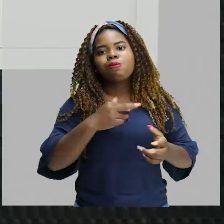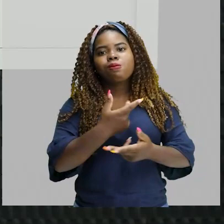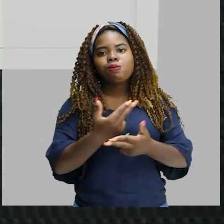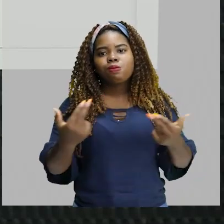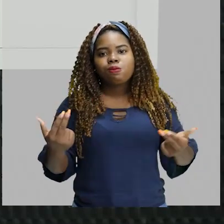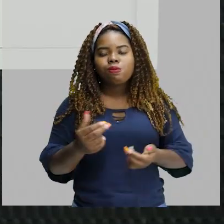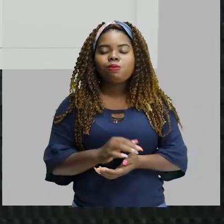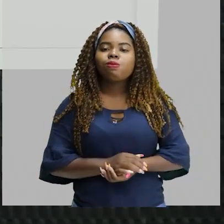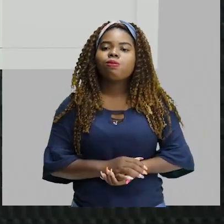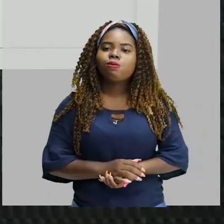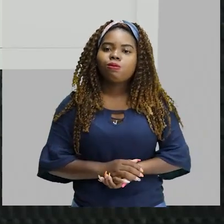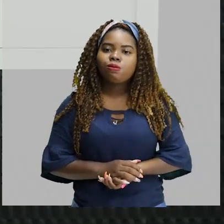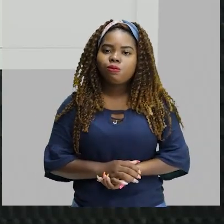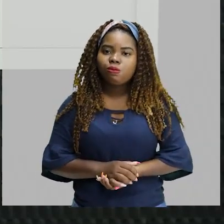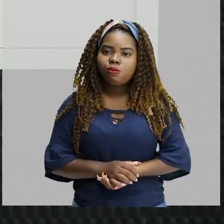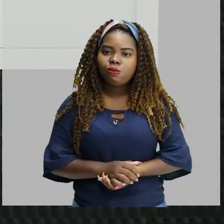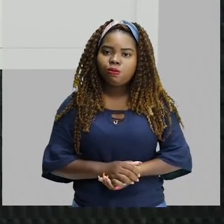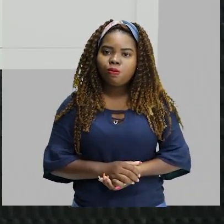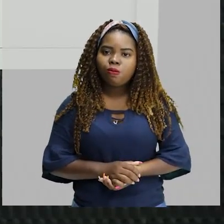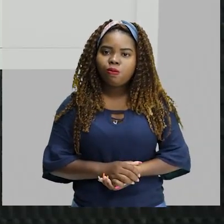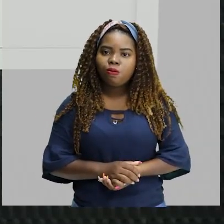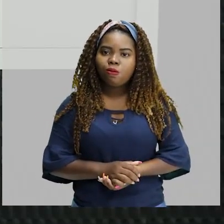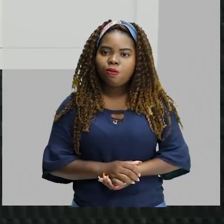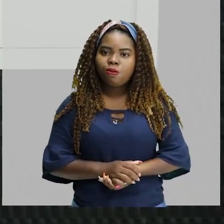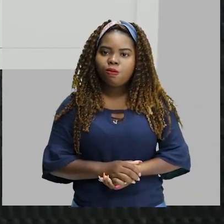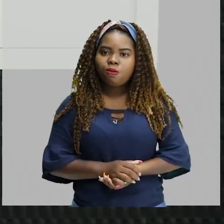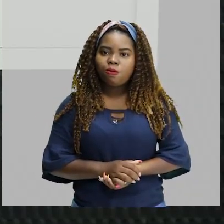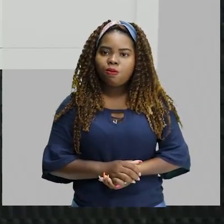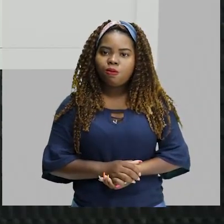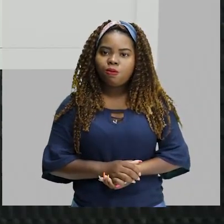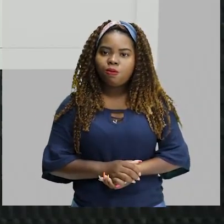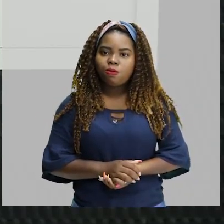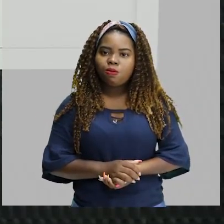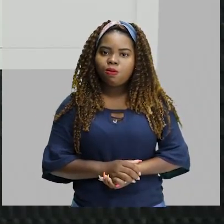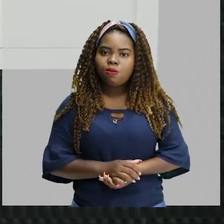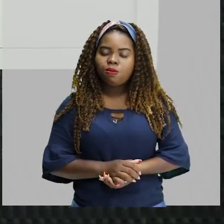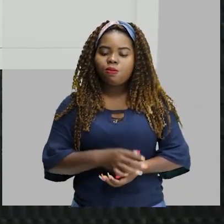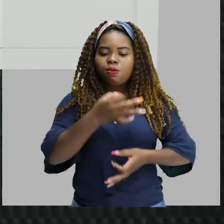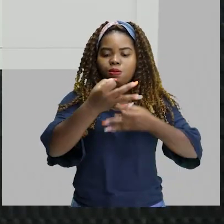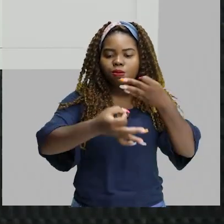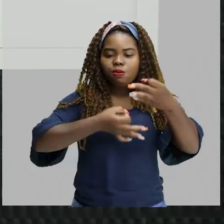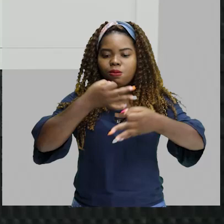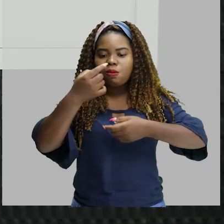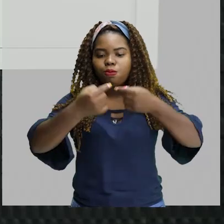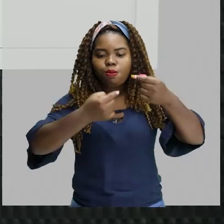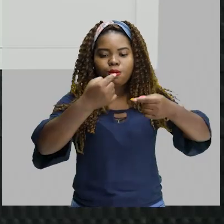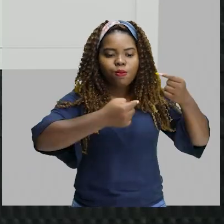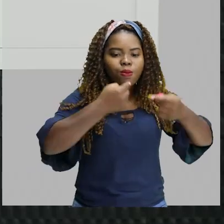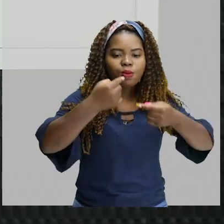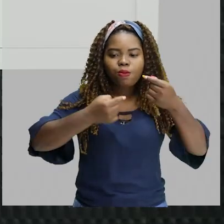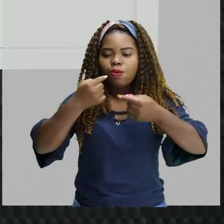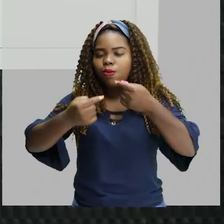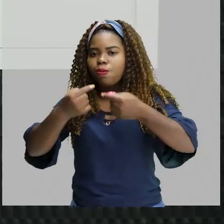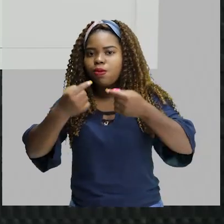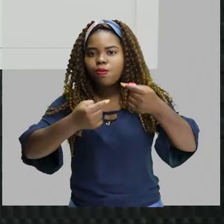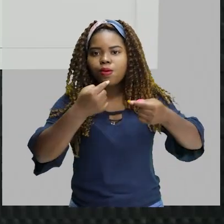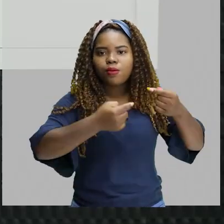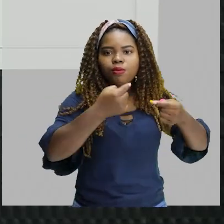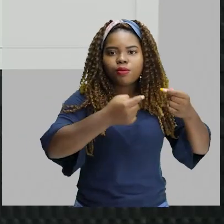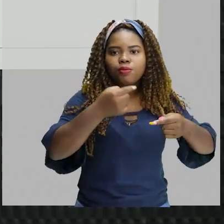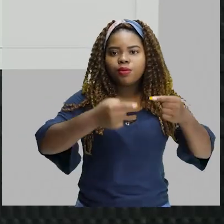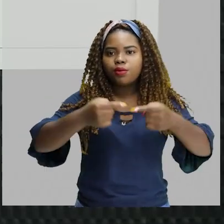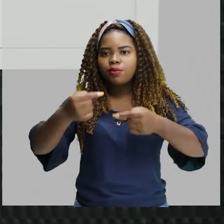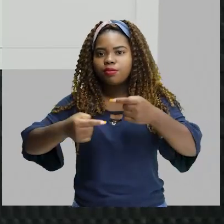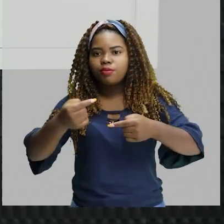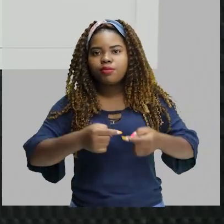bem também encarar como regras para a argumentação. Aí chegamos,